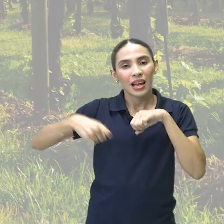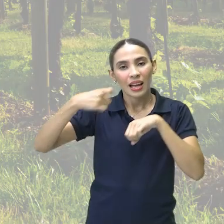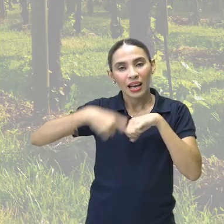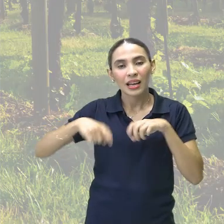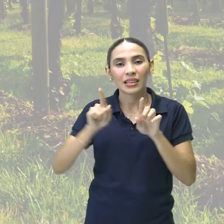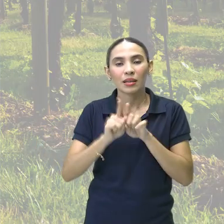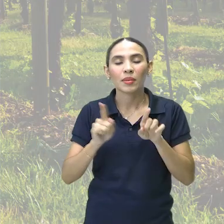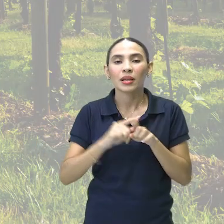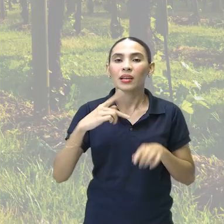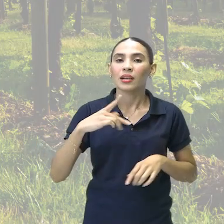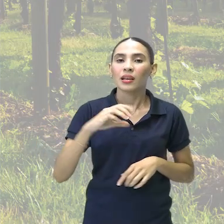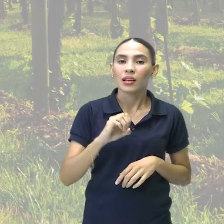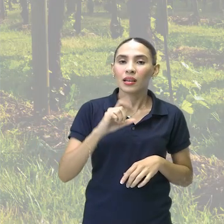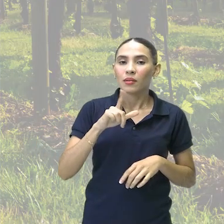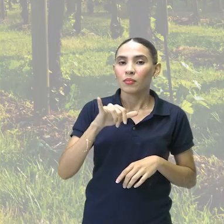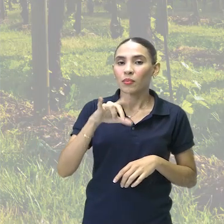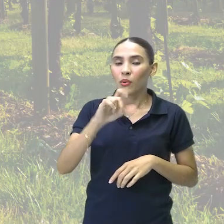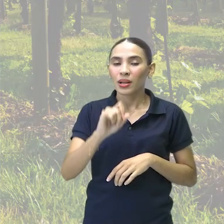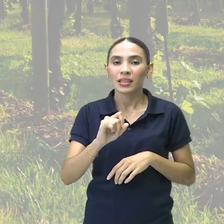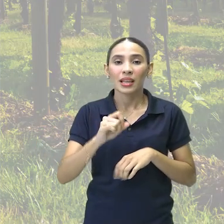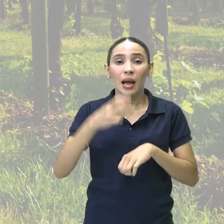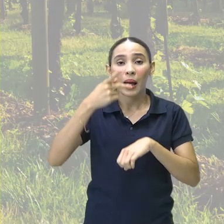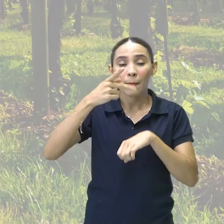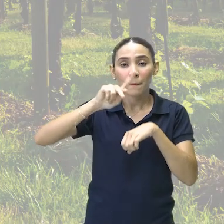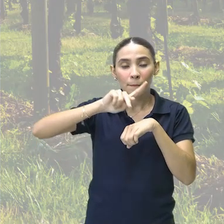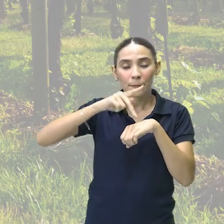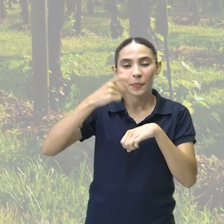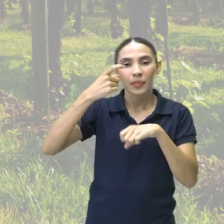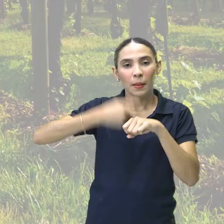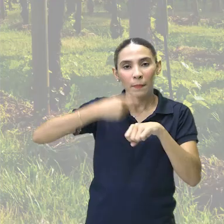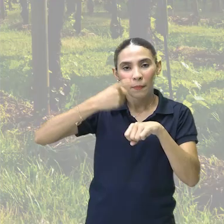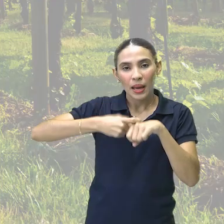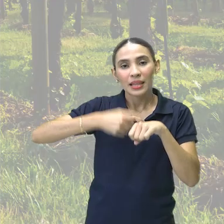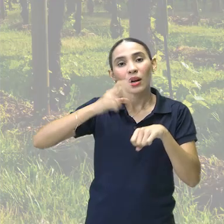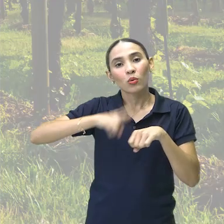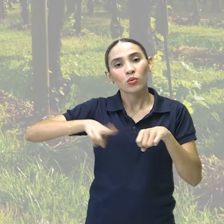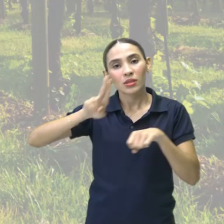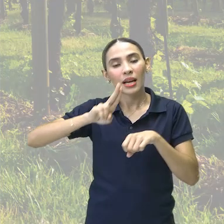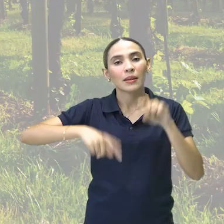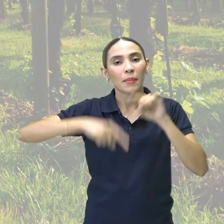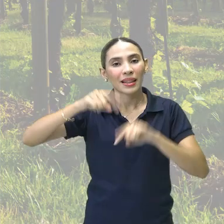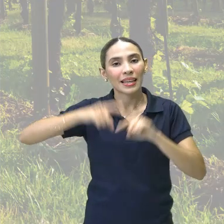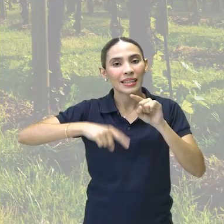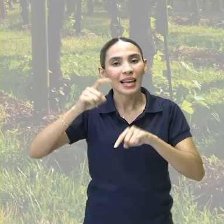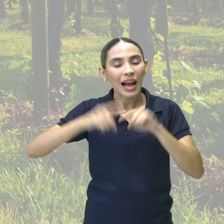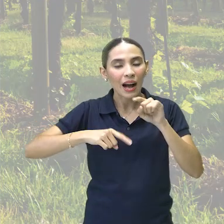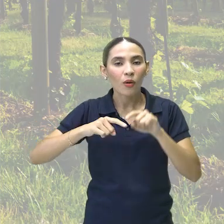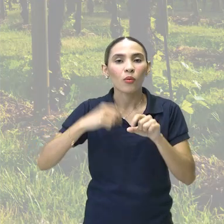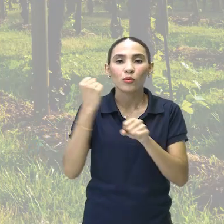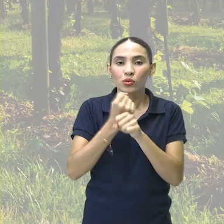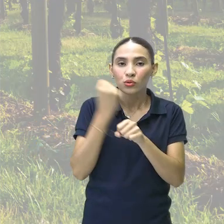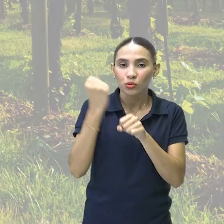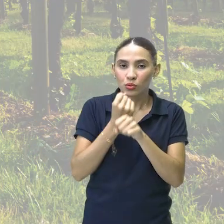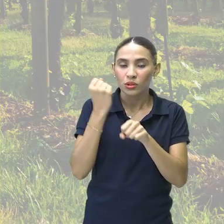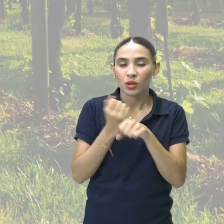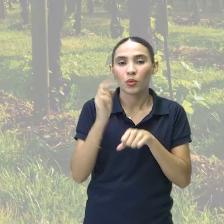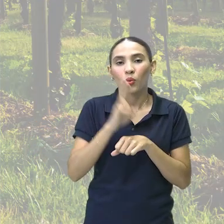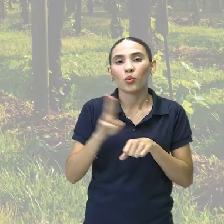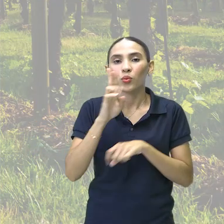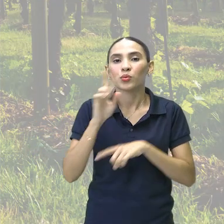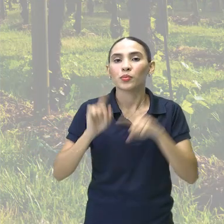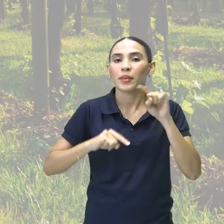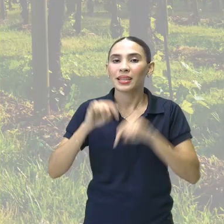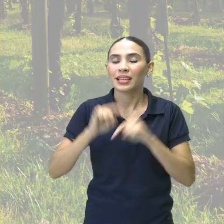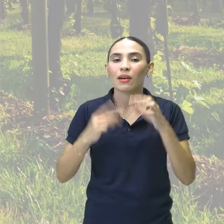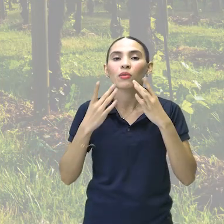pedra polida, a pedra ela é utilizada como ferramenta no uso de recursos naturais, né, ou